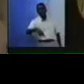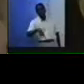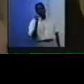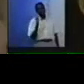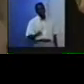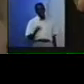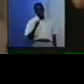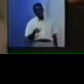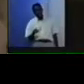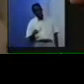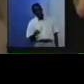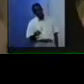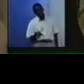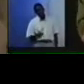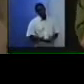voltando aqui.